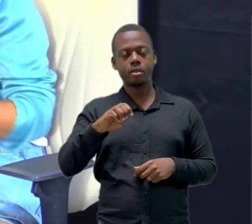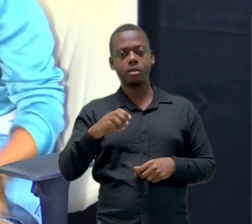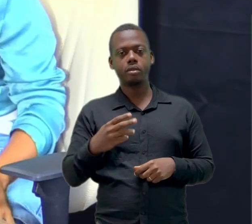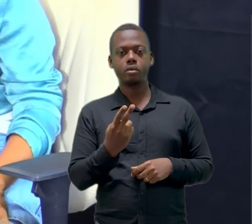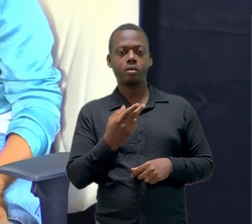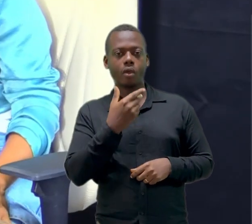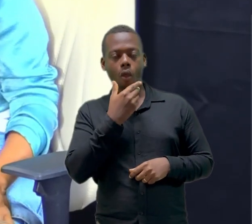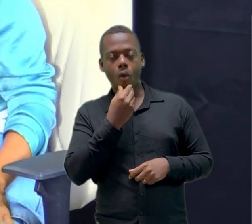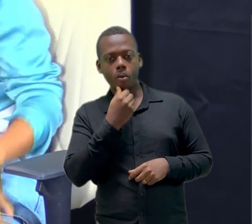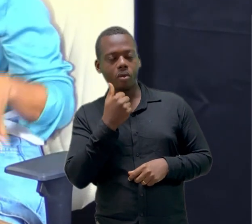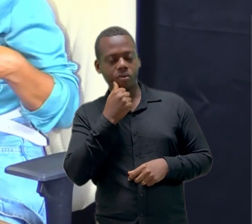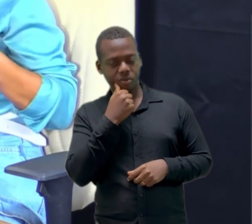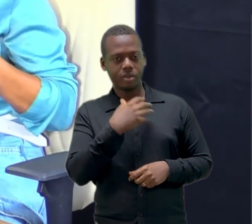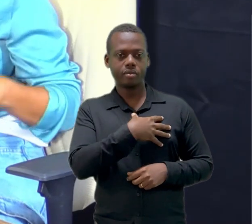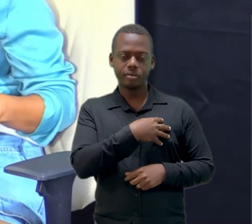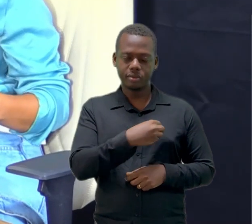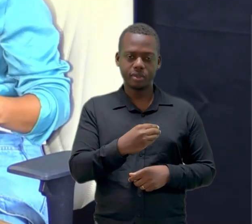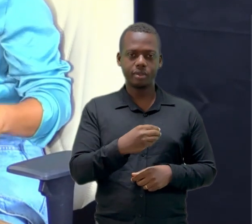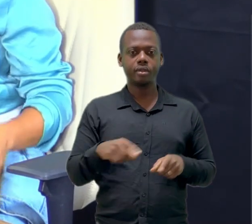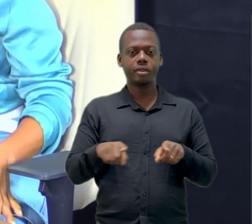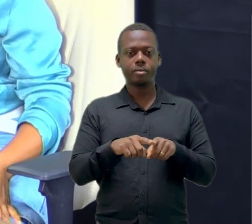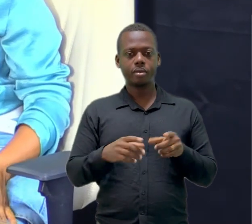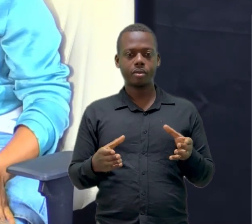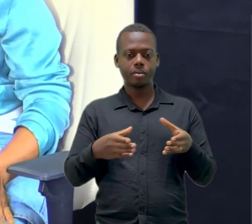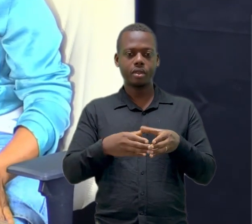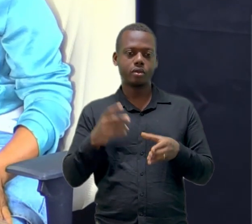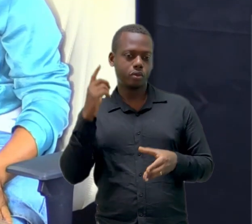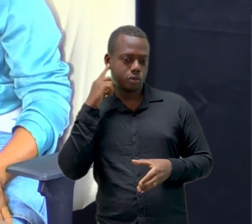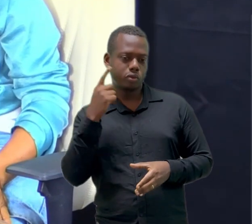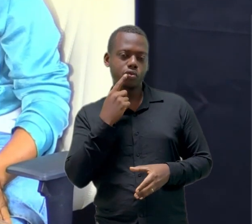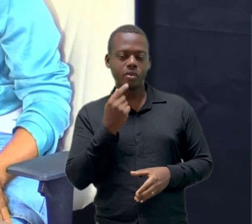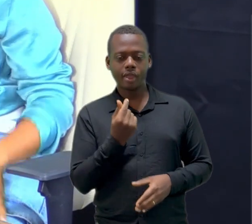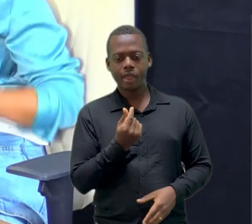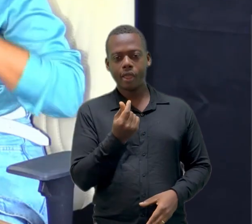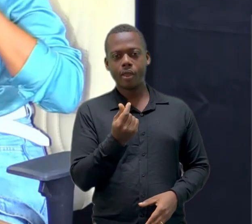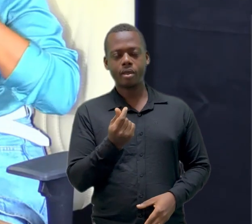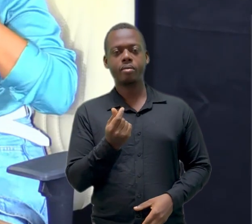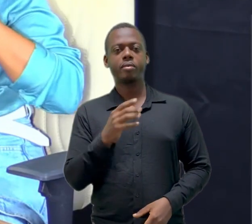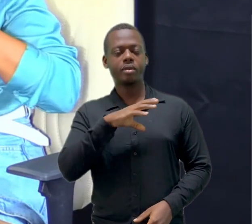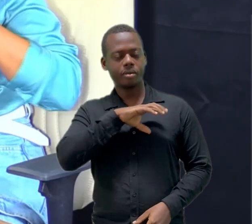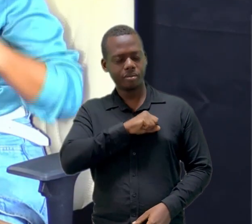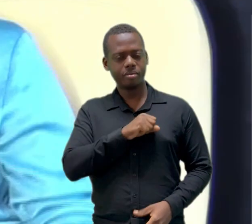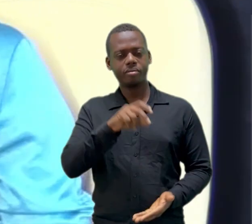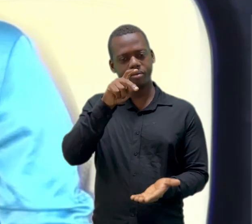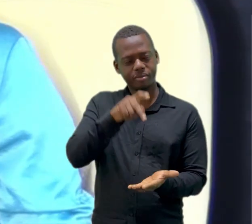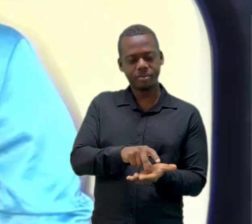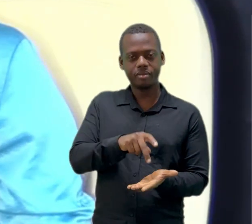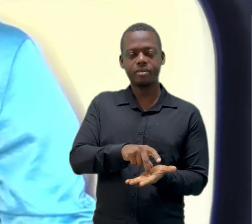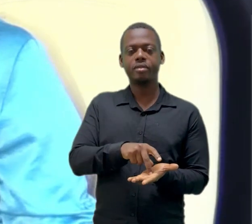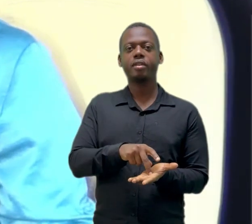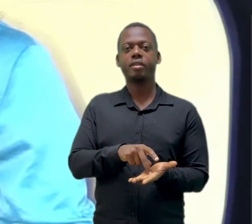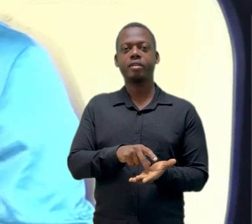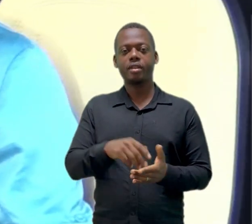e Késia. A comunidade surda aqui de Simões Filho, que eu amo de todo o meu coração, meu tesouro, né? E quero